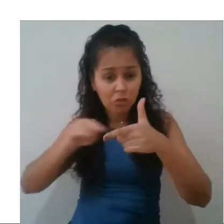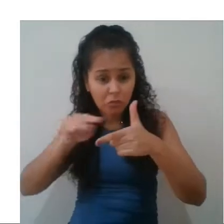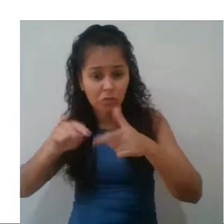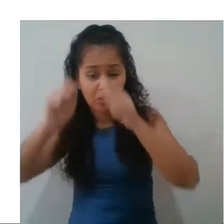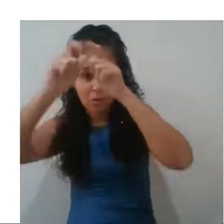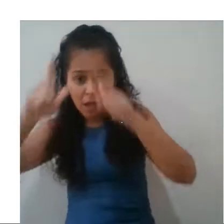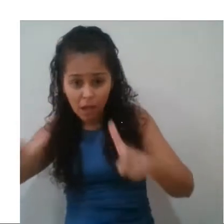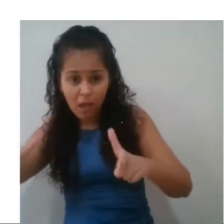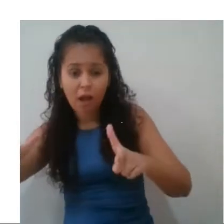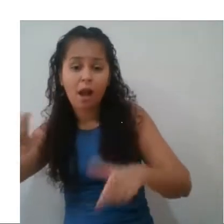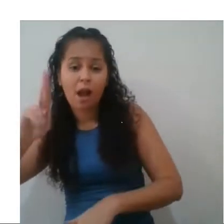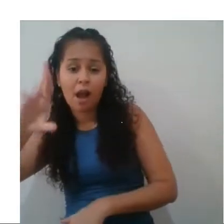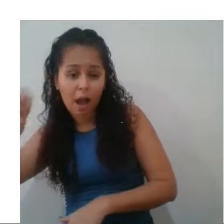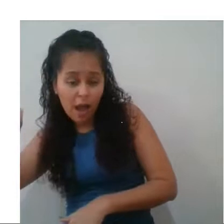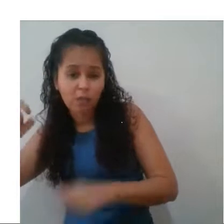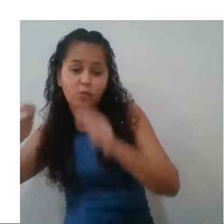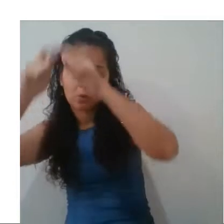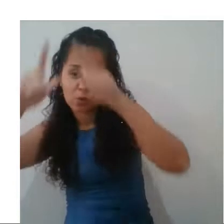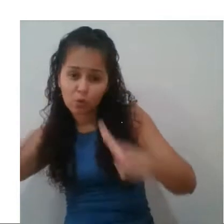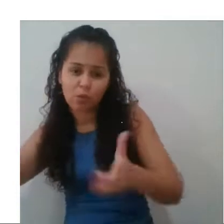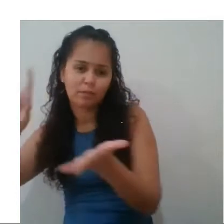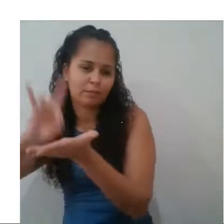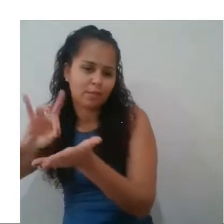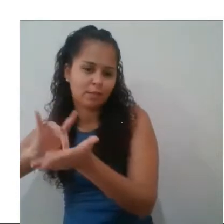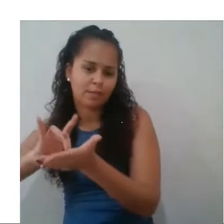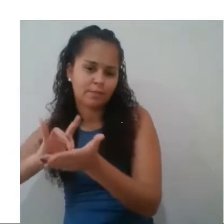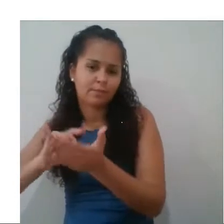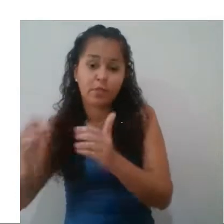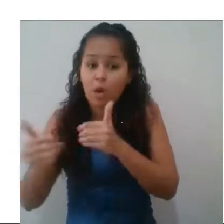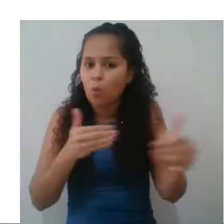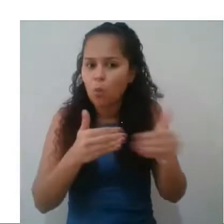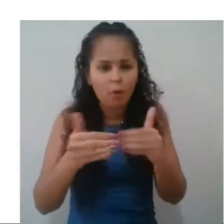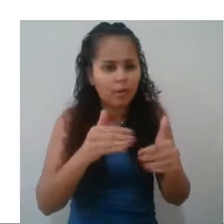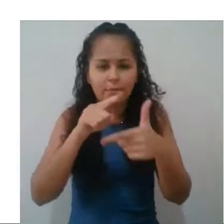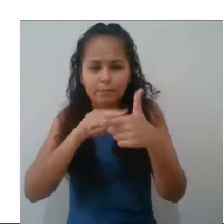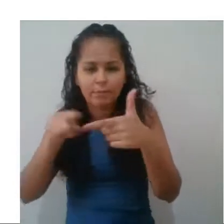cone original. Notem que se eu fizer qualquer uma dessas